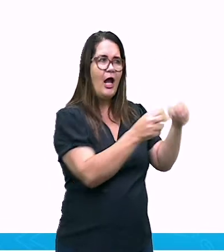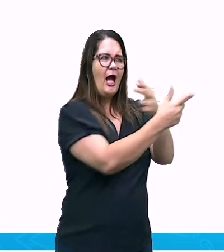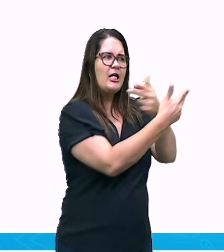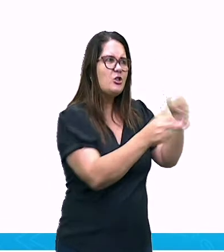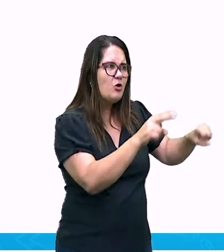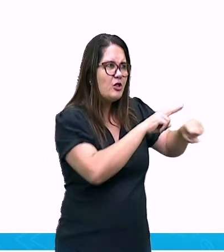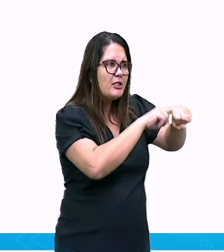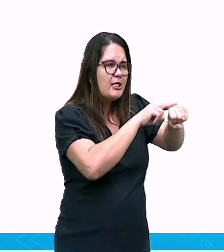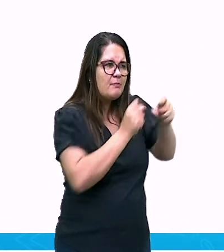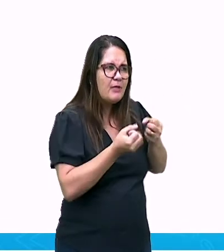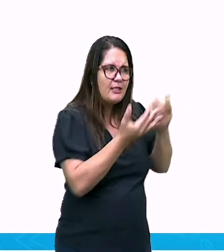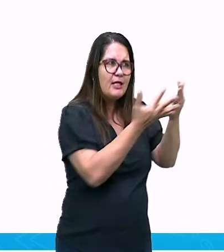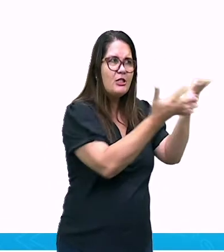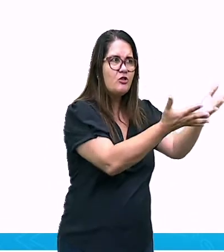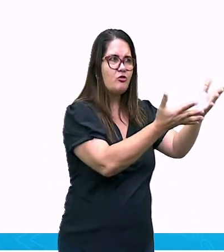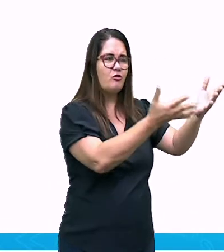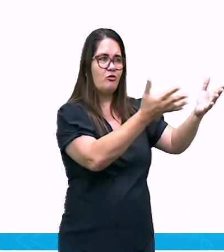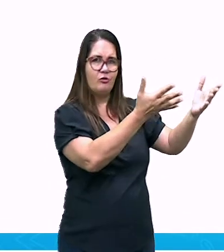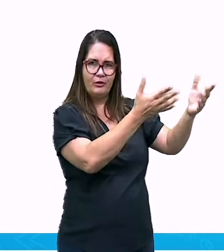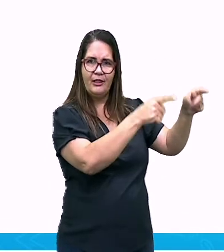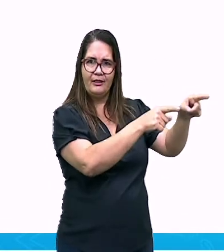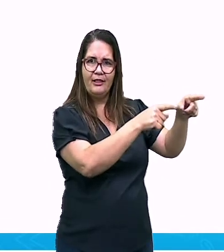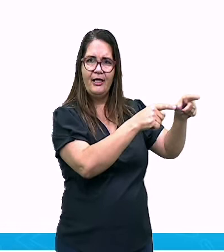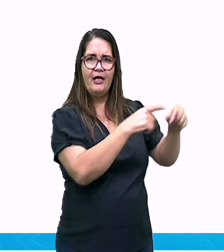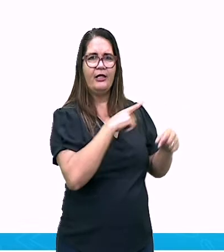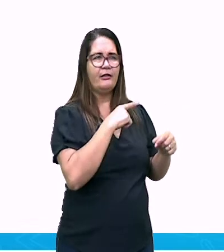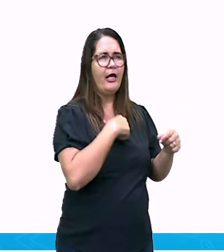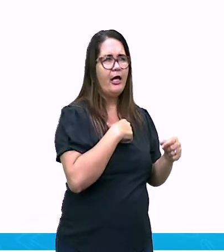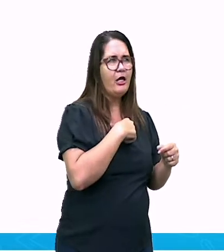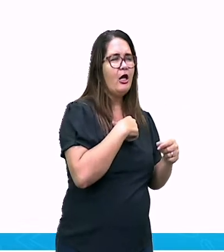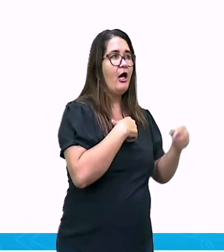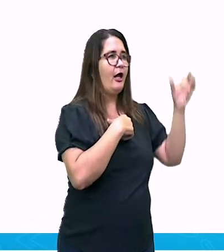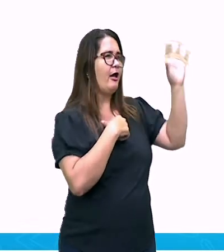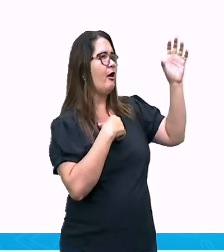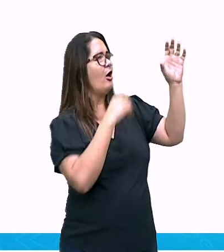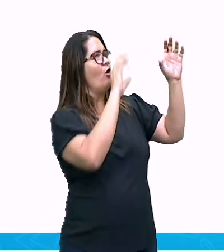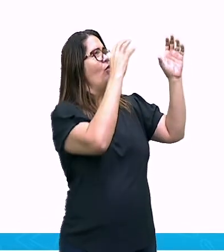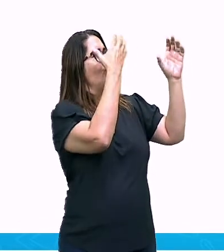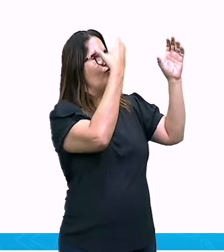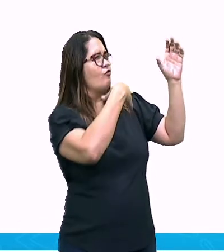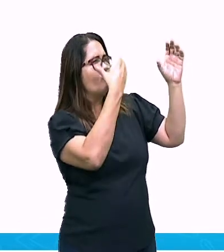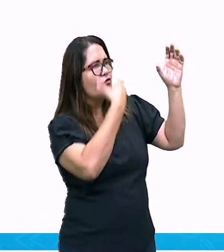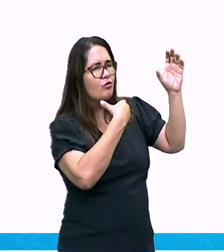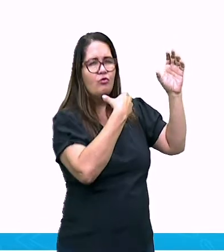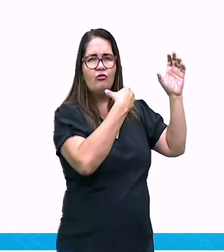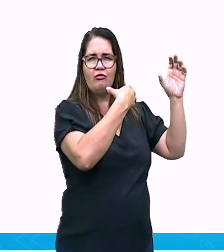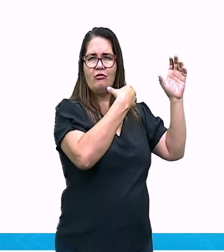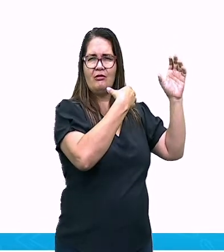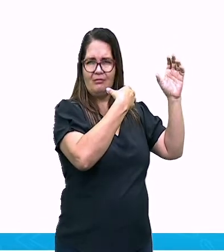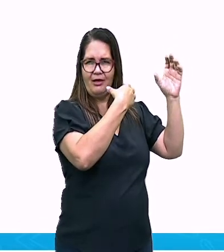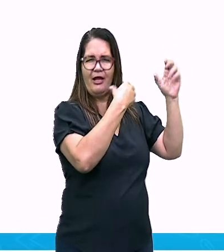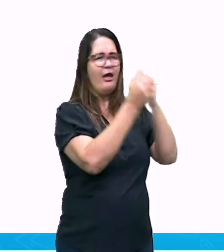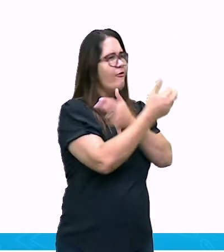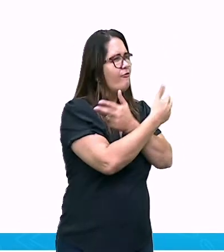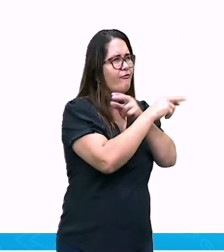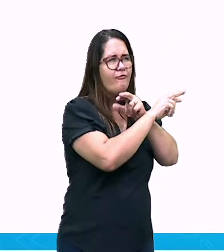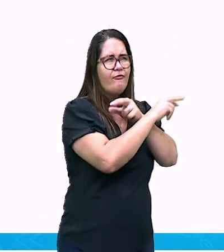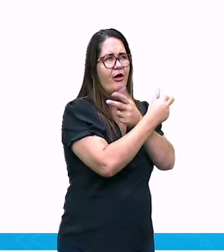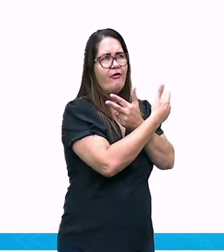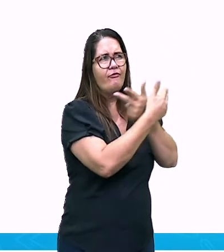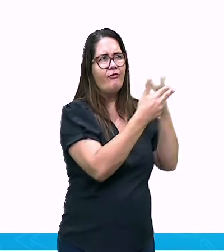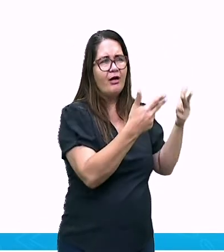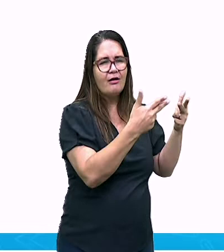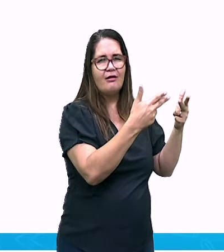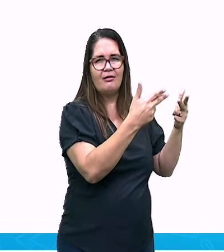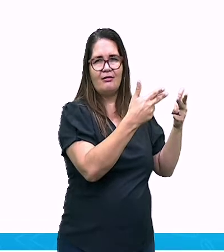bem fácil de fazer, não é? Você coloca lá, dá uma misturadinha. Ou aquele suco natural que você bate a fruta ali na hora.